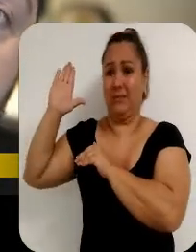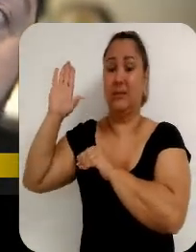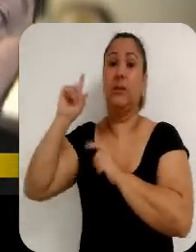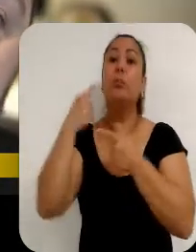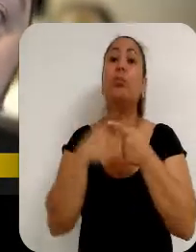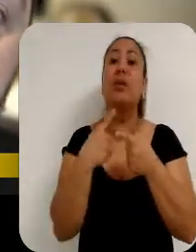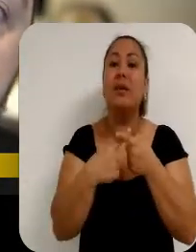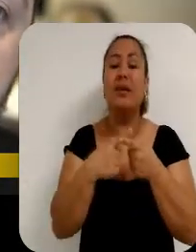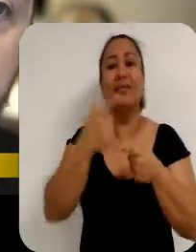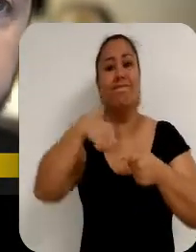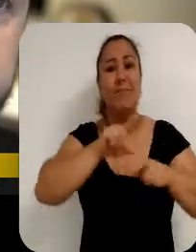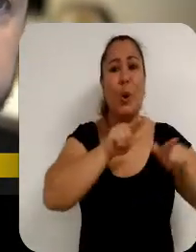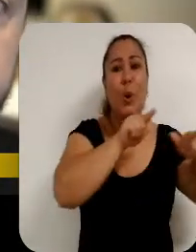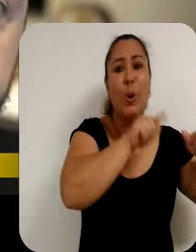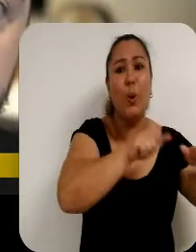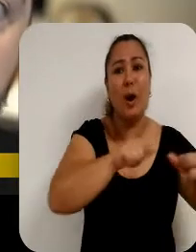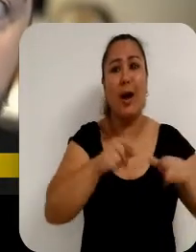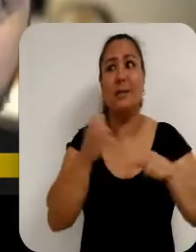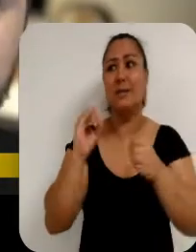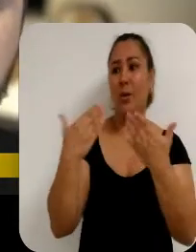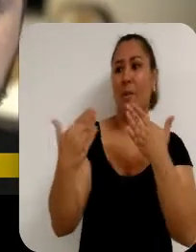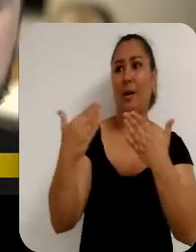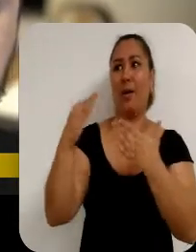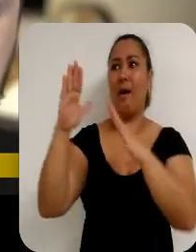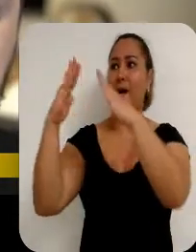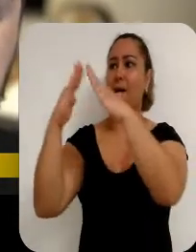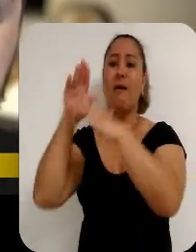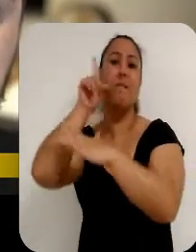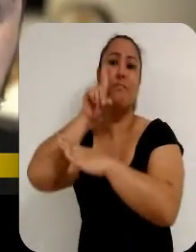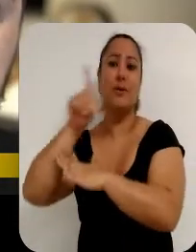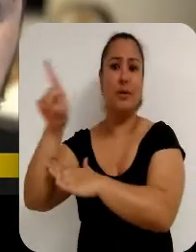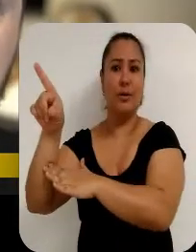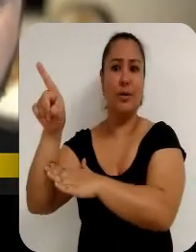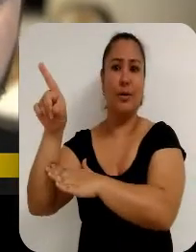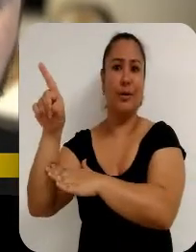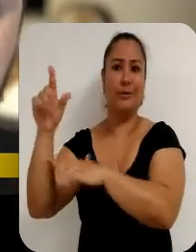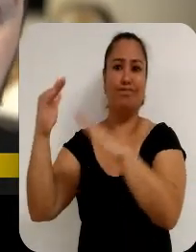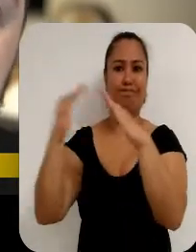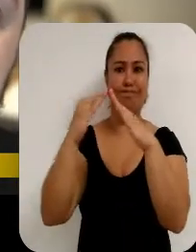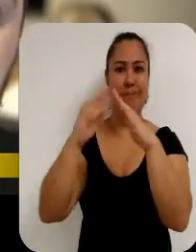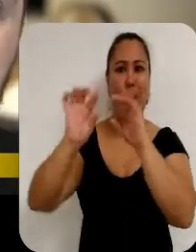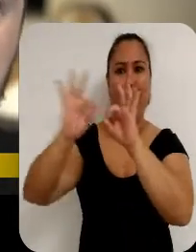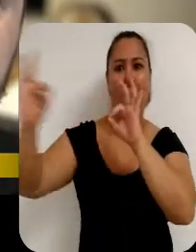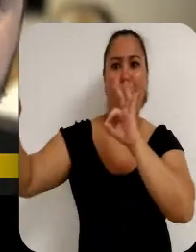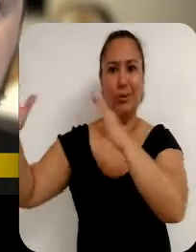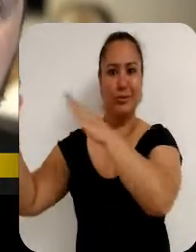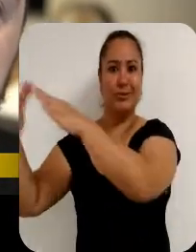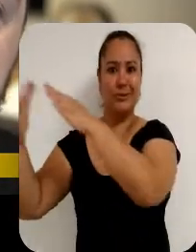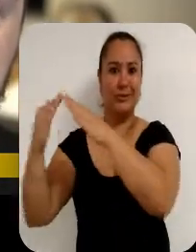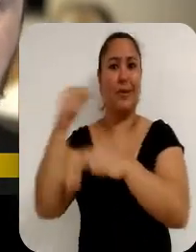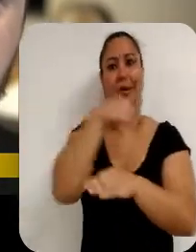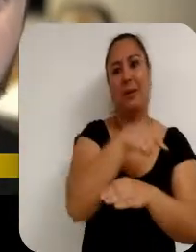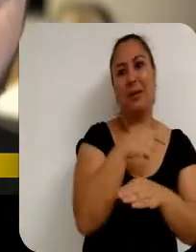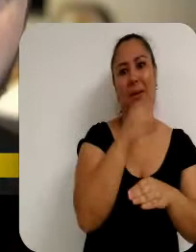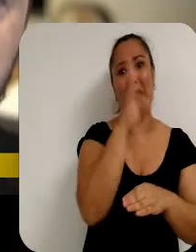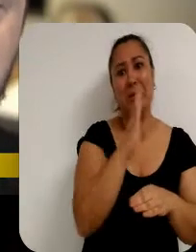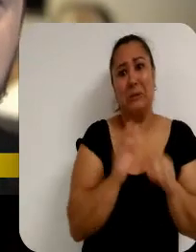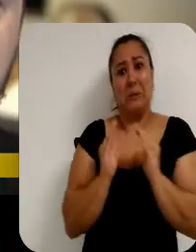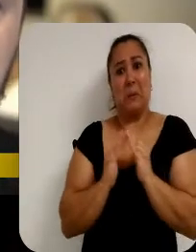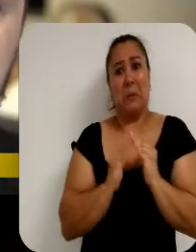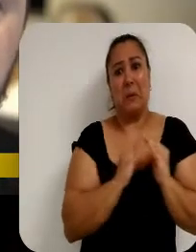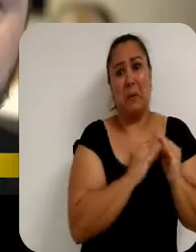você comparar a casa de um americano com a casa de um brasileiro médio. Felizmente, a gente fez alguma coisa.